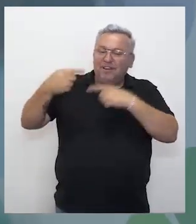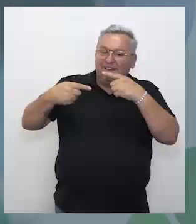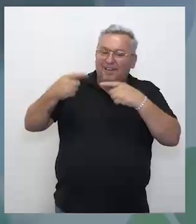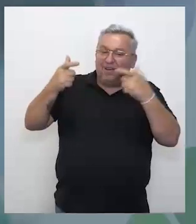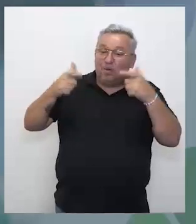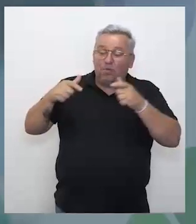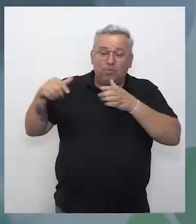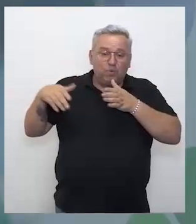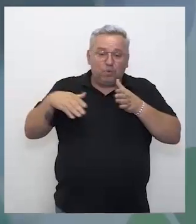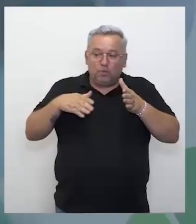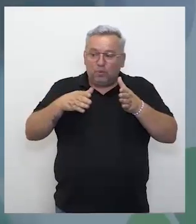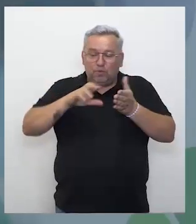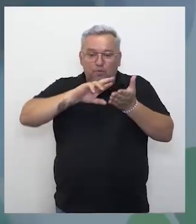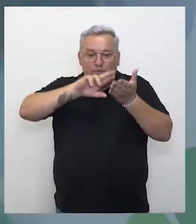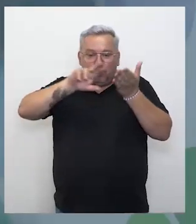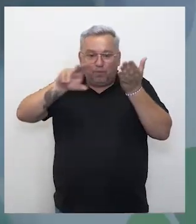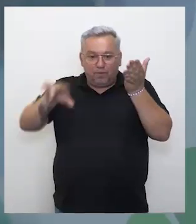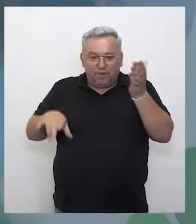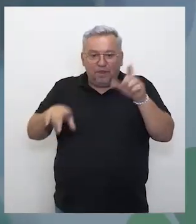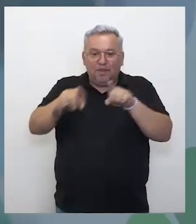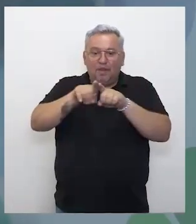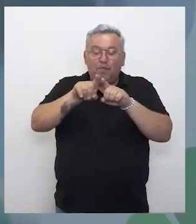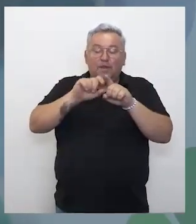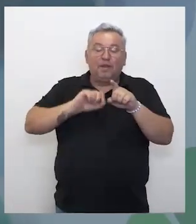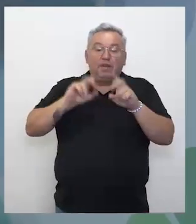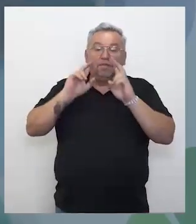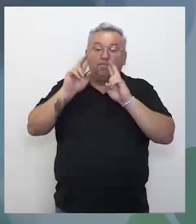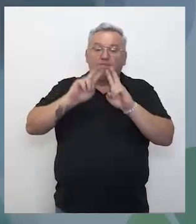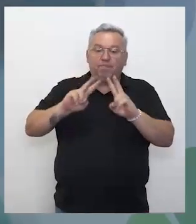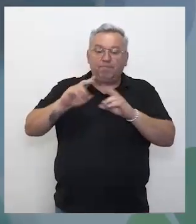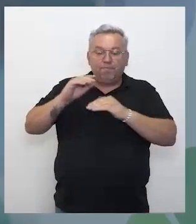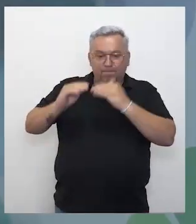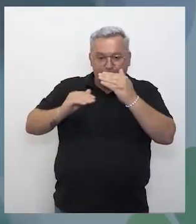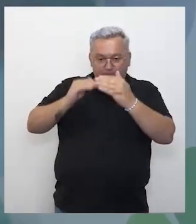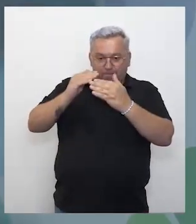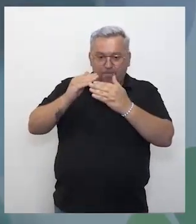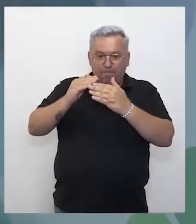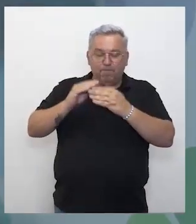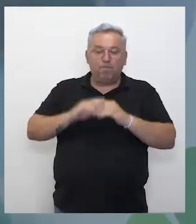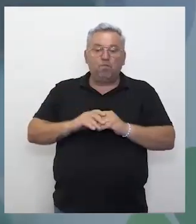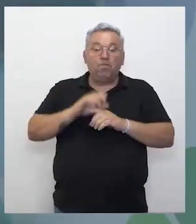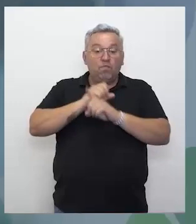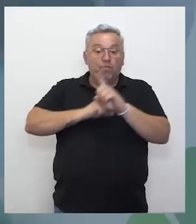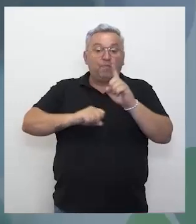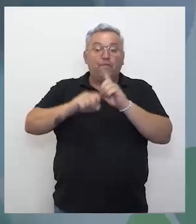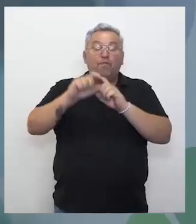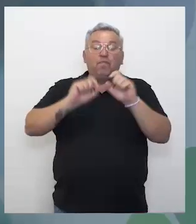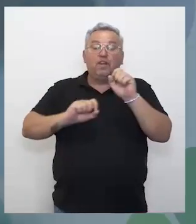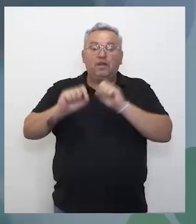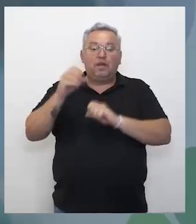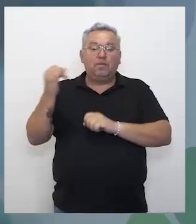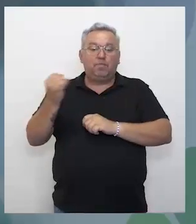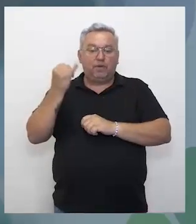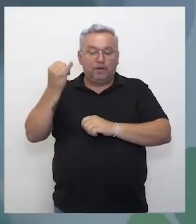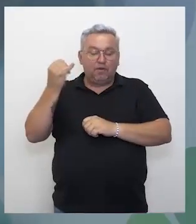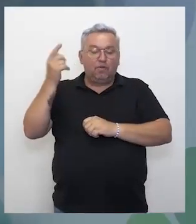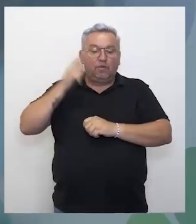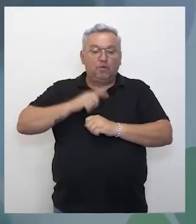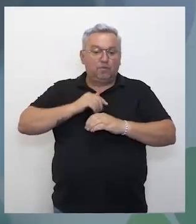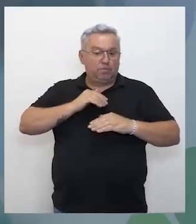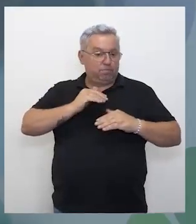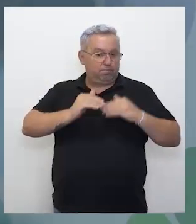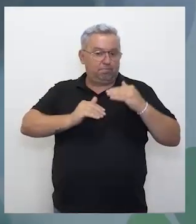outros caminhos, né, esse olhar, o desenvolvimento desse olhar sociológico que é tão fundamental para a construção de